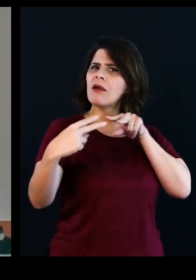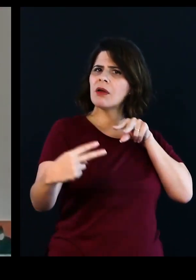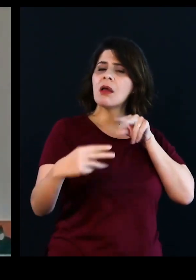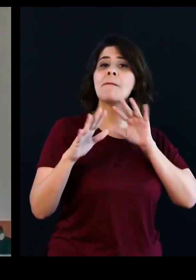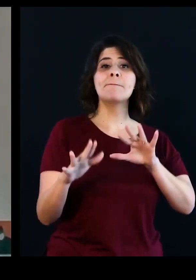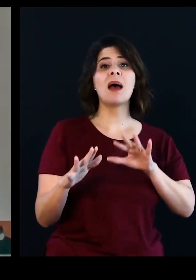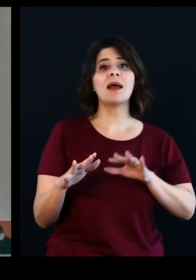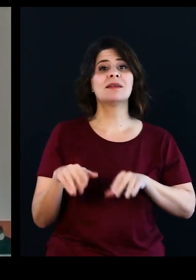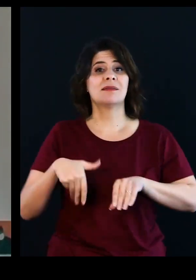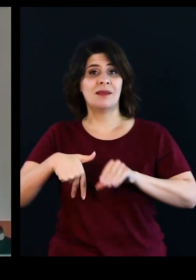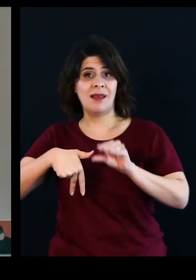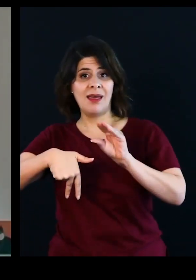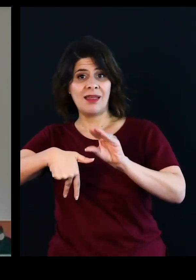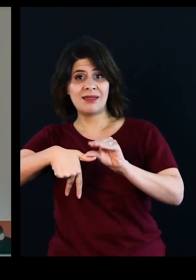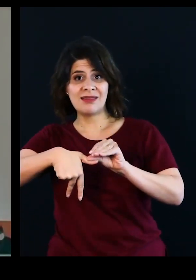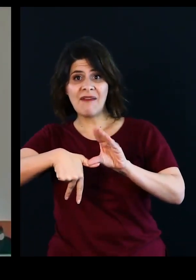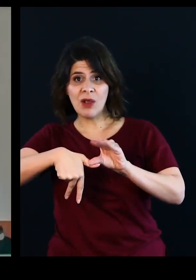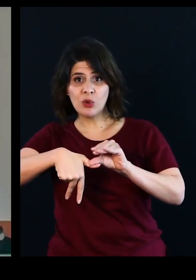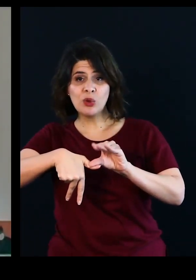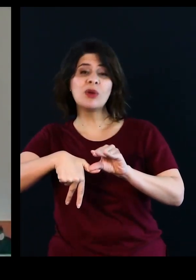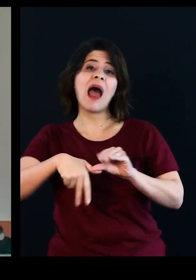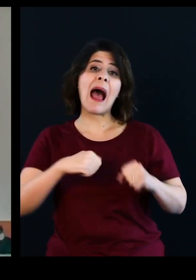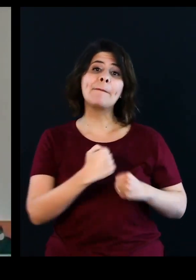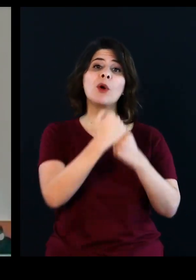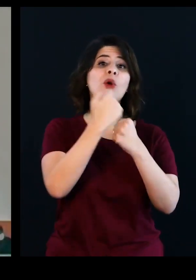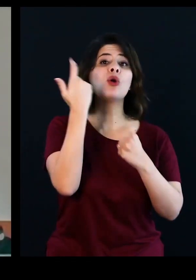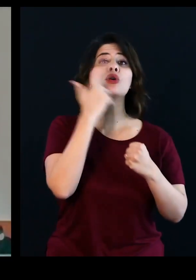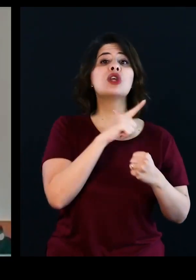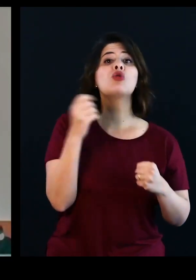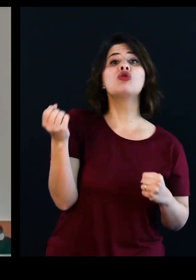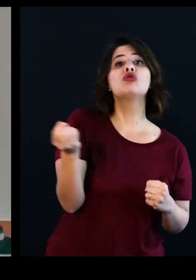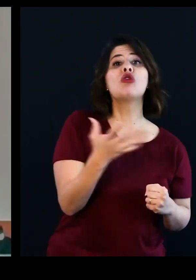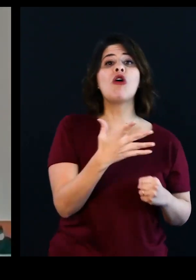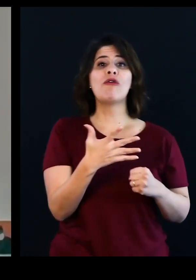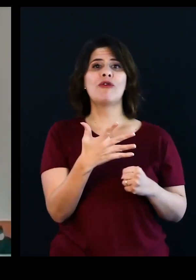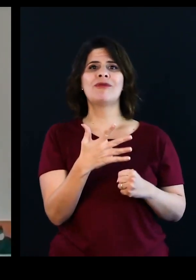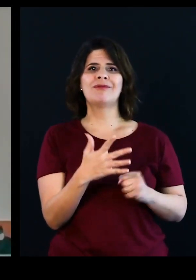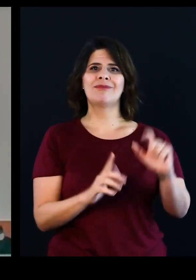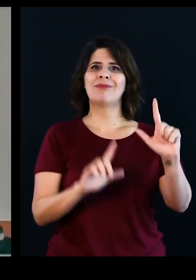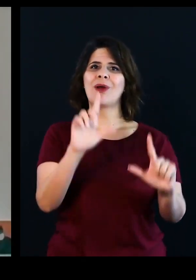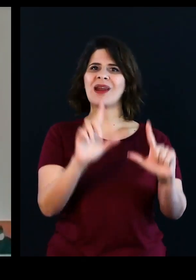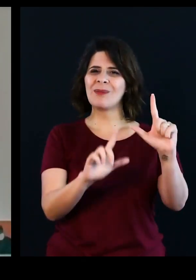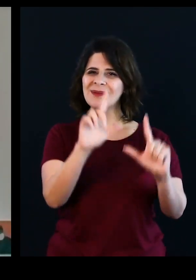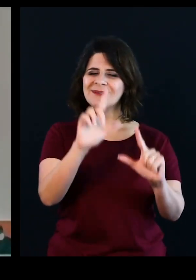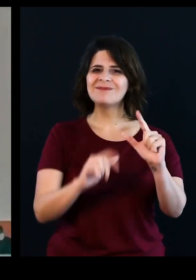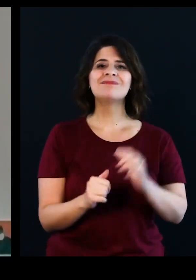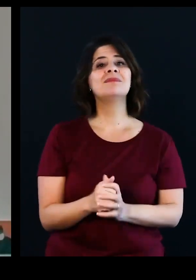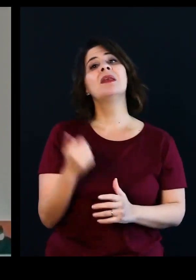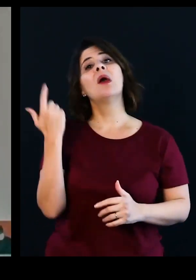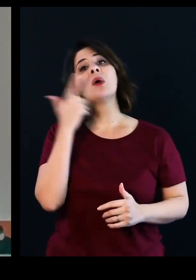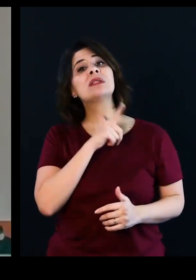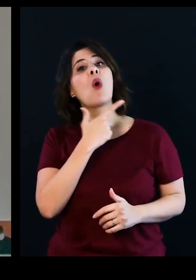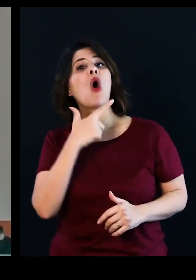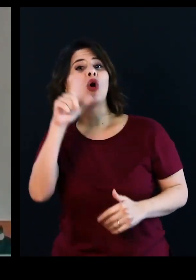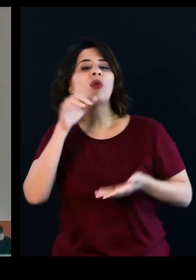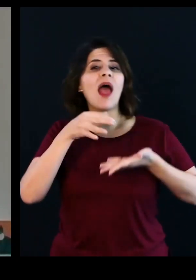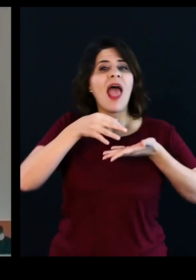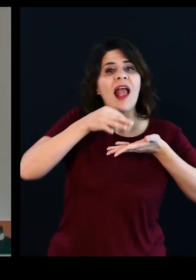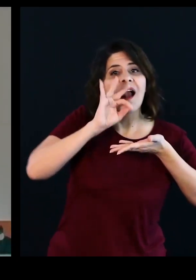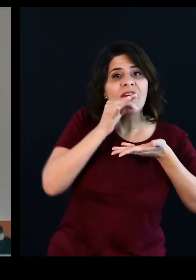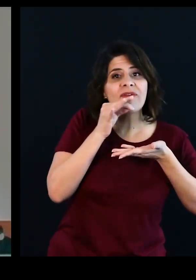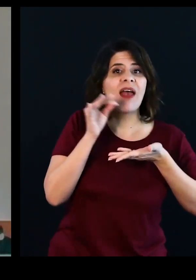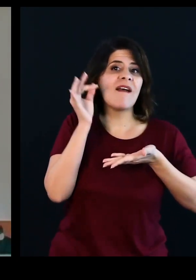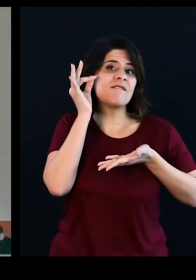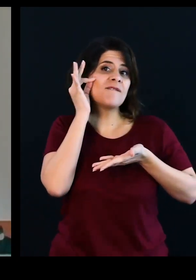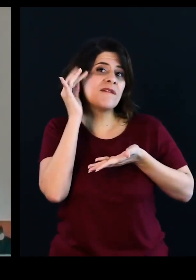TV Cultura, lançar um programa novo. Nós lançamos o Café Filosófico Expresso, que é uma nova forma do café, um